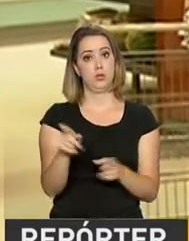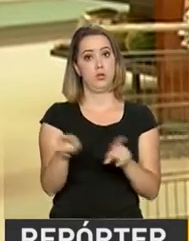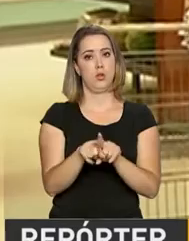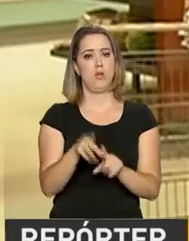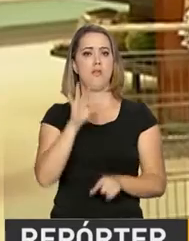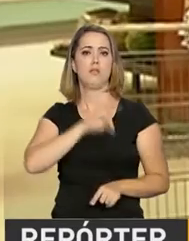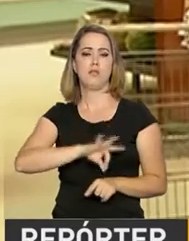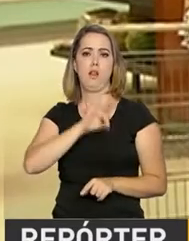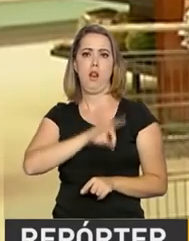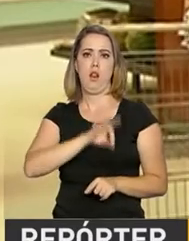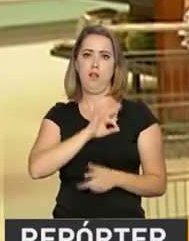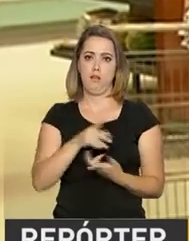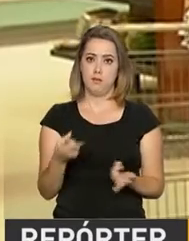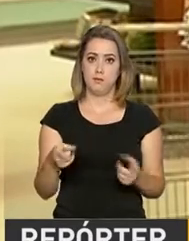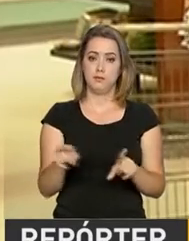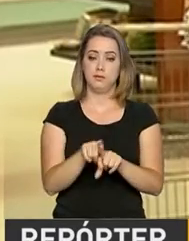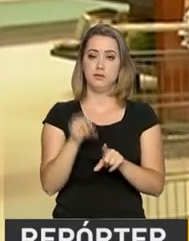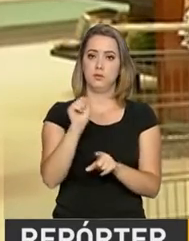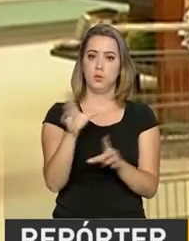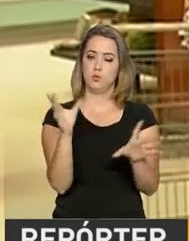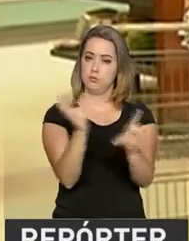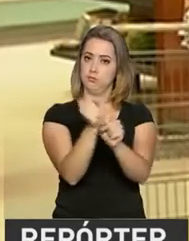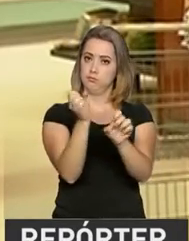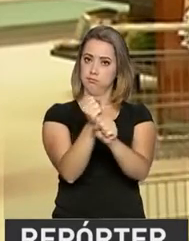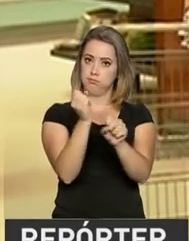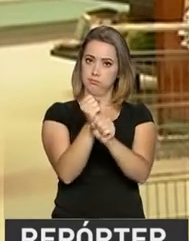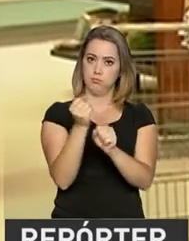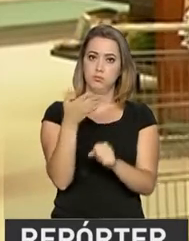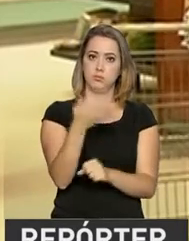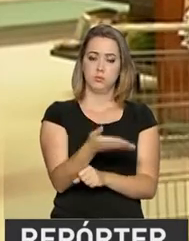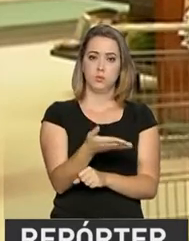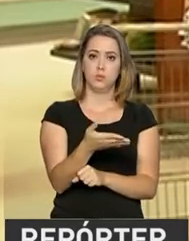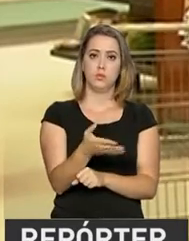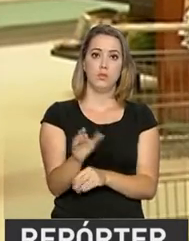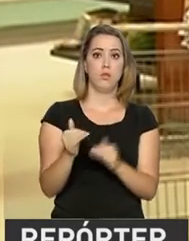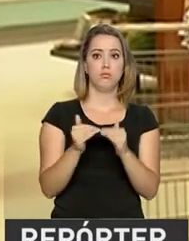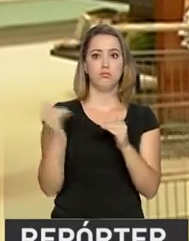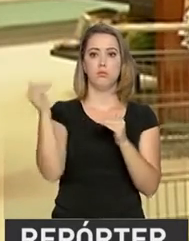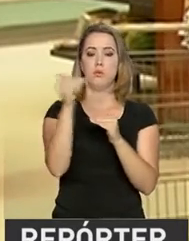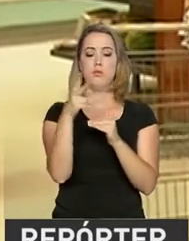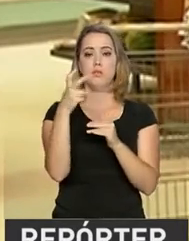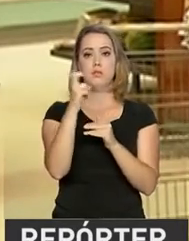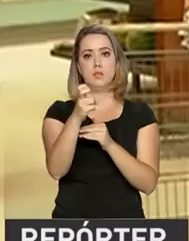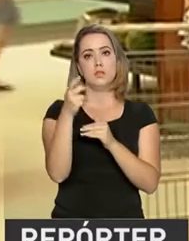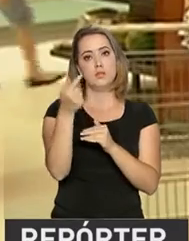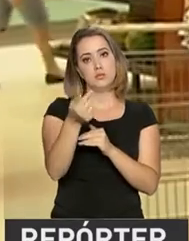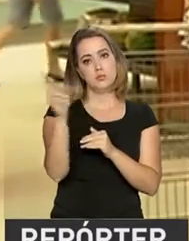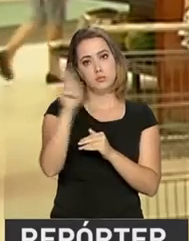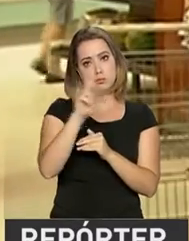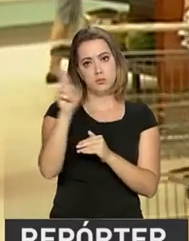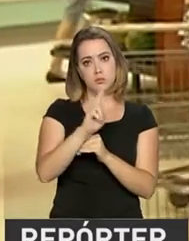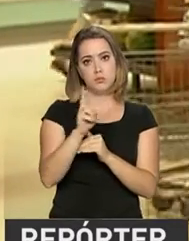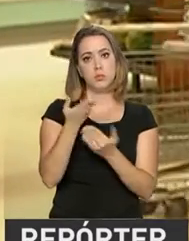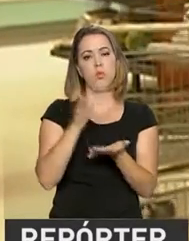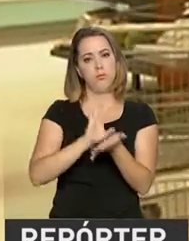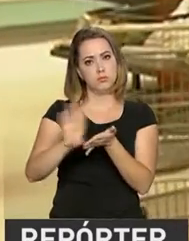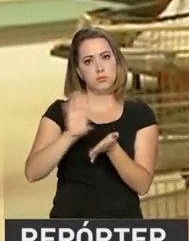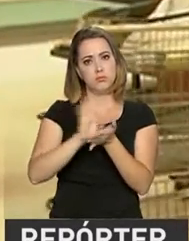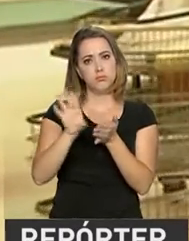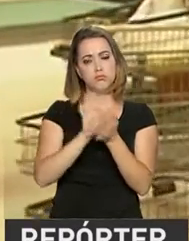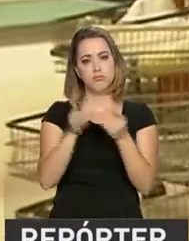salário mínimo por isso segundo cálculos do ministério do planejamento o reajuste de r$57 vai injetar